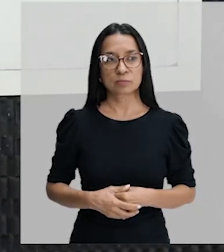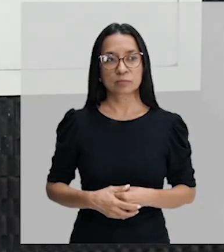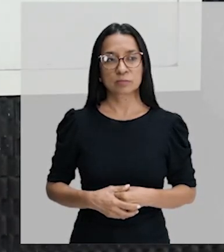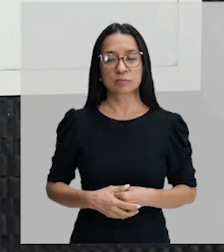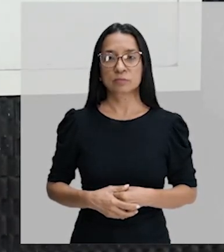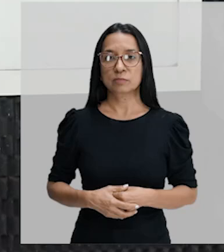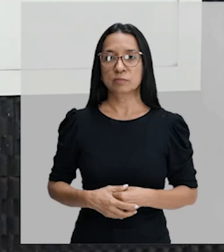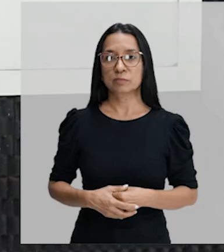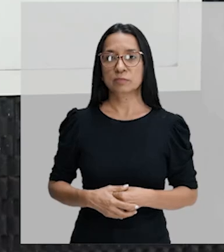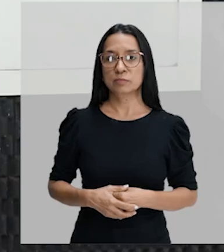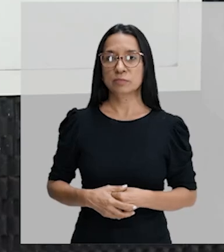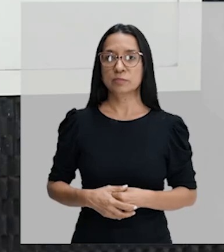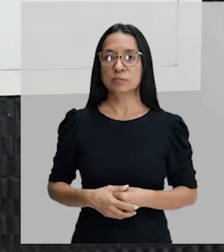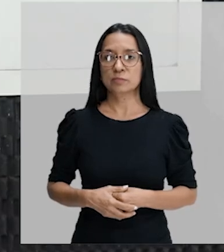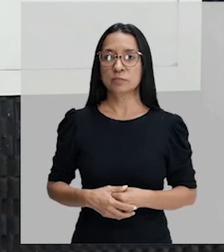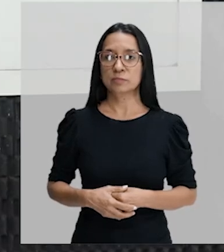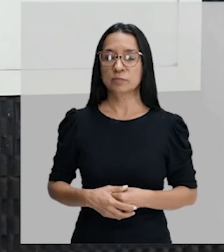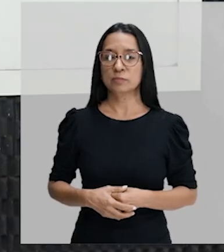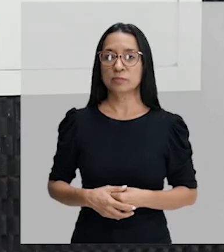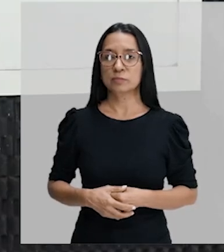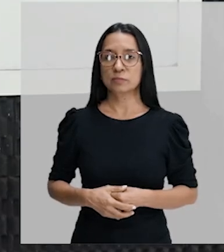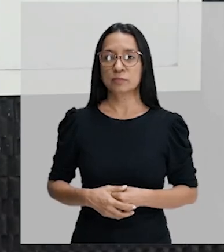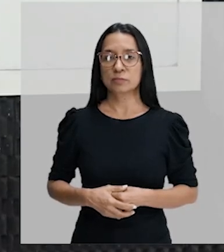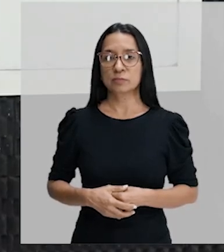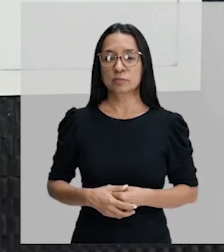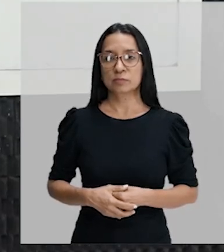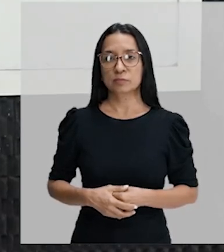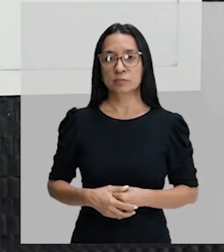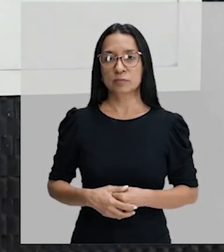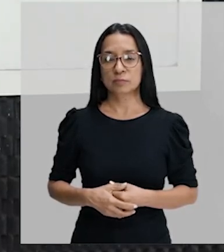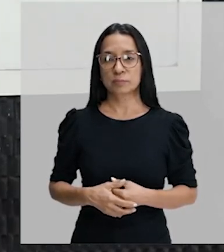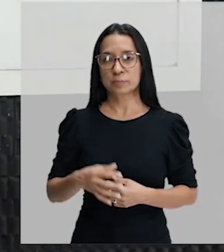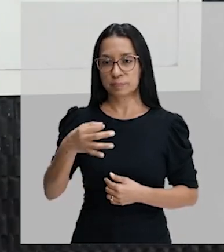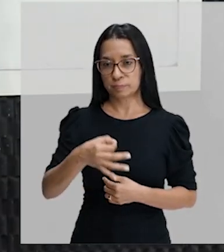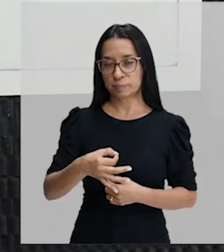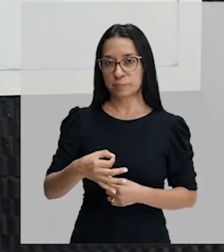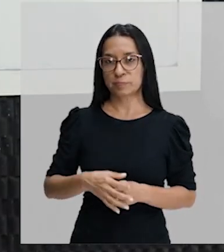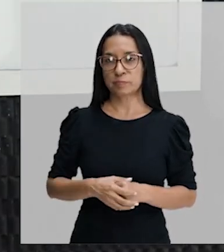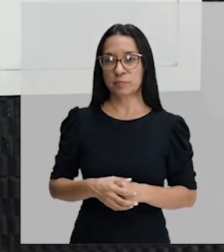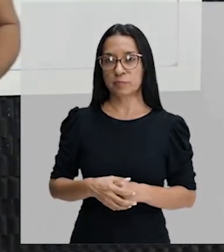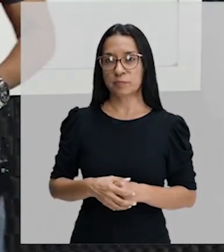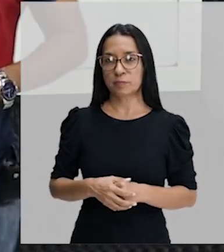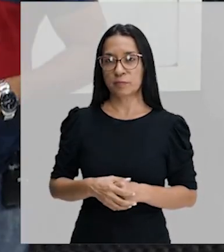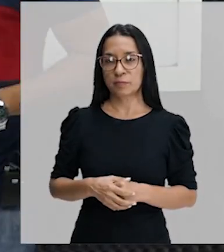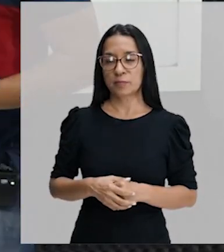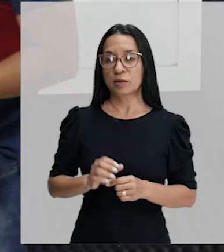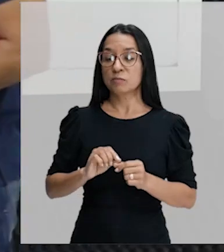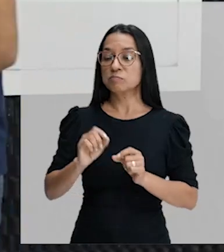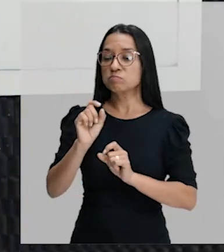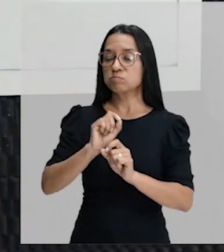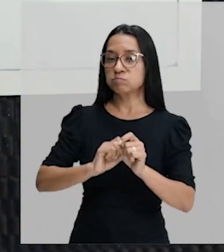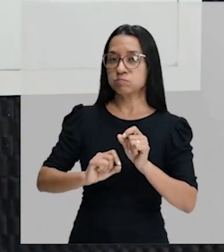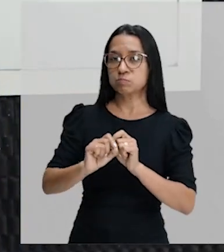aí, o C1 e o C2. Certo, galera? Feito isso,